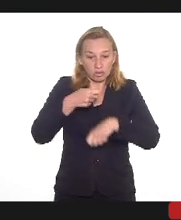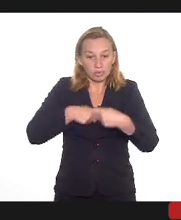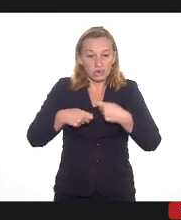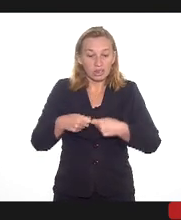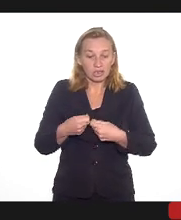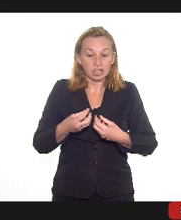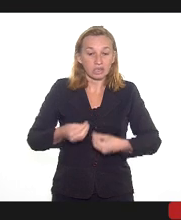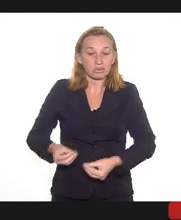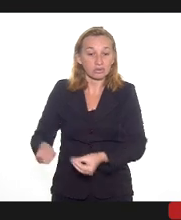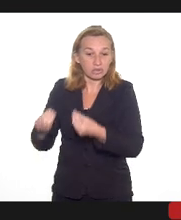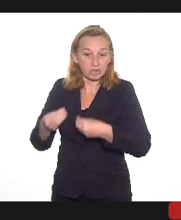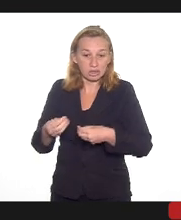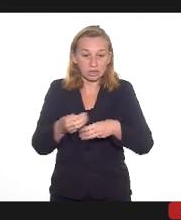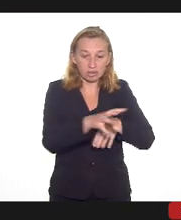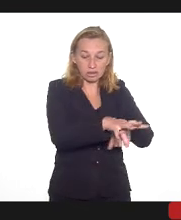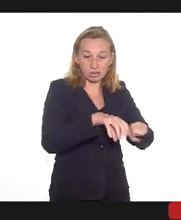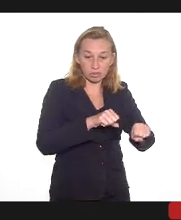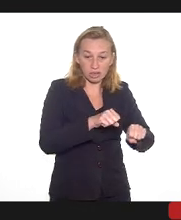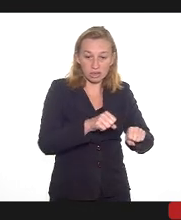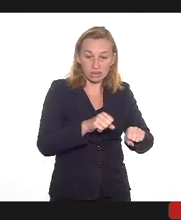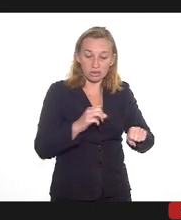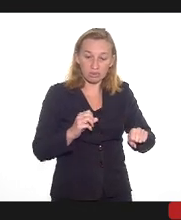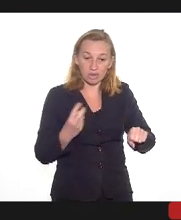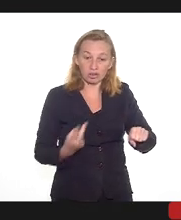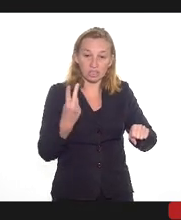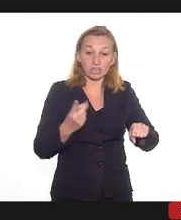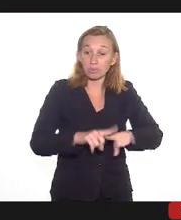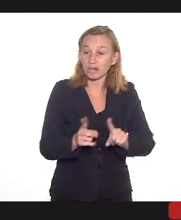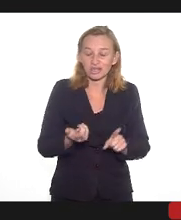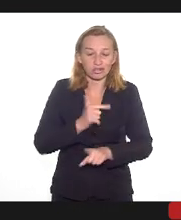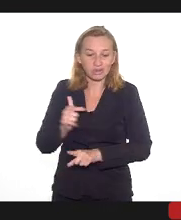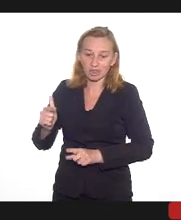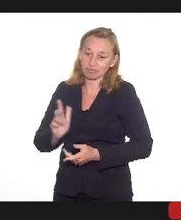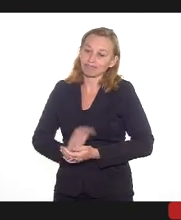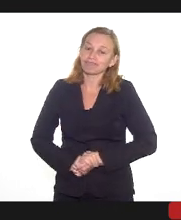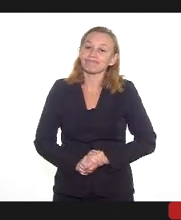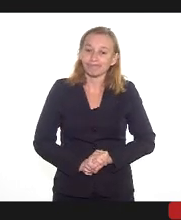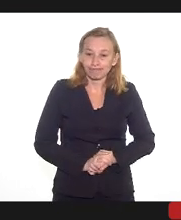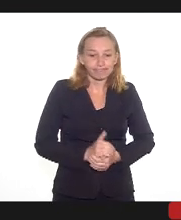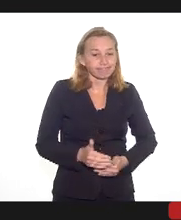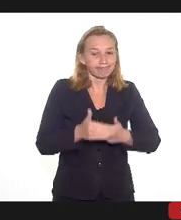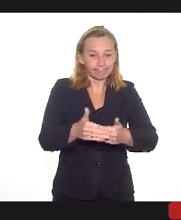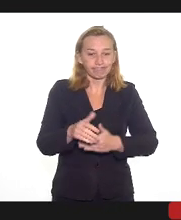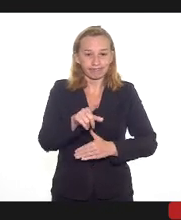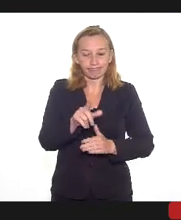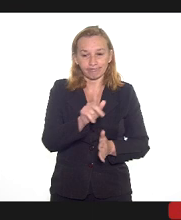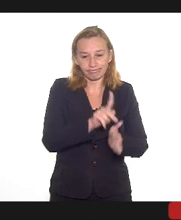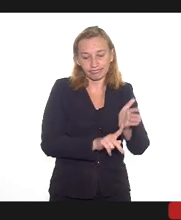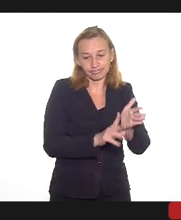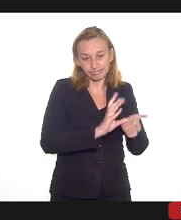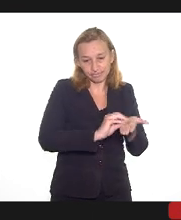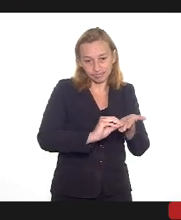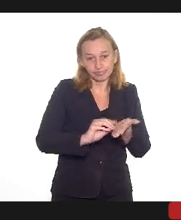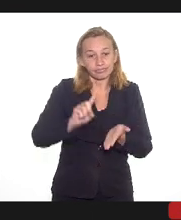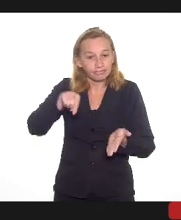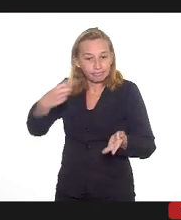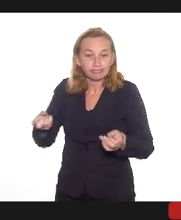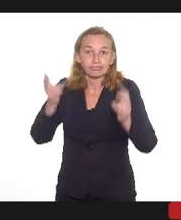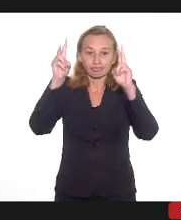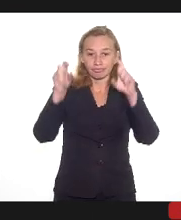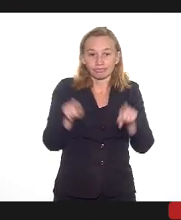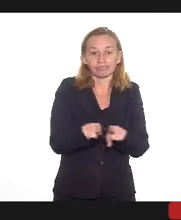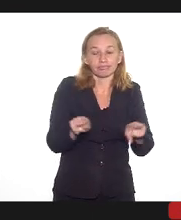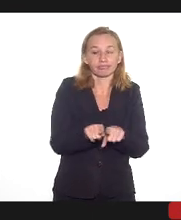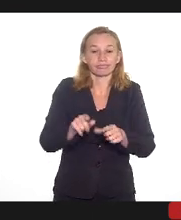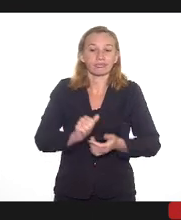formação e ele não teria pego por nenhum tipo de congelamento. Mesmo assim, nós não conseguimos avançar nessa pauta. Outra questão, aí